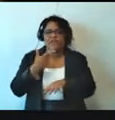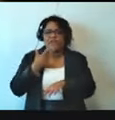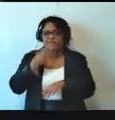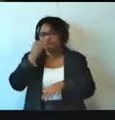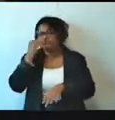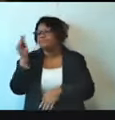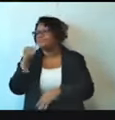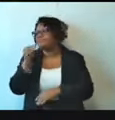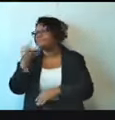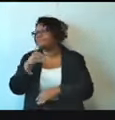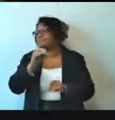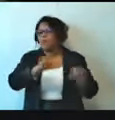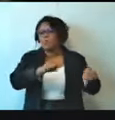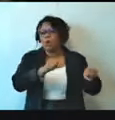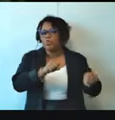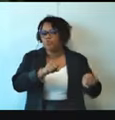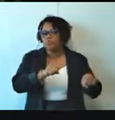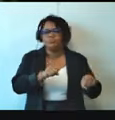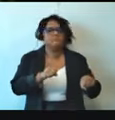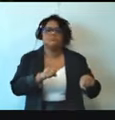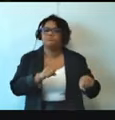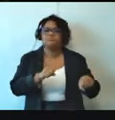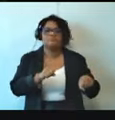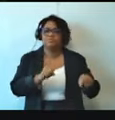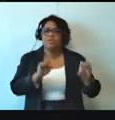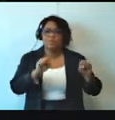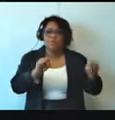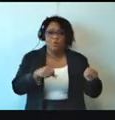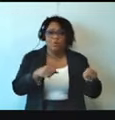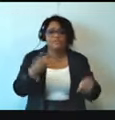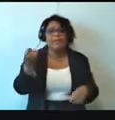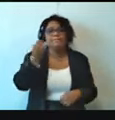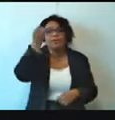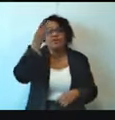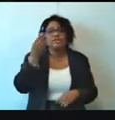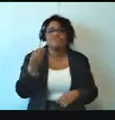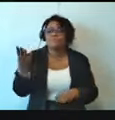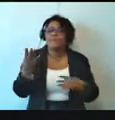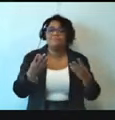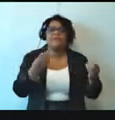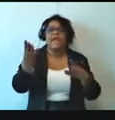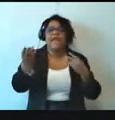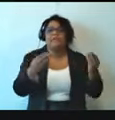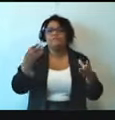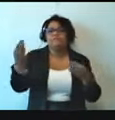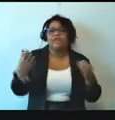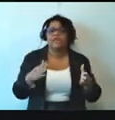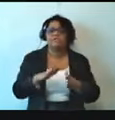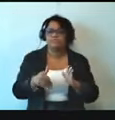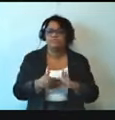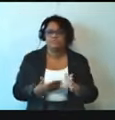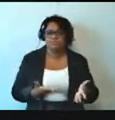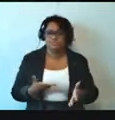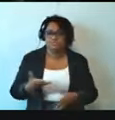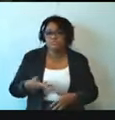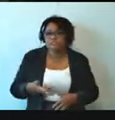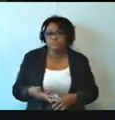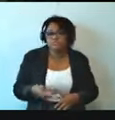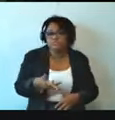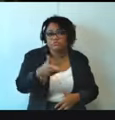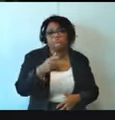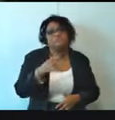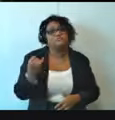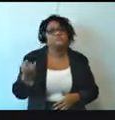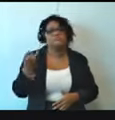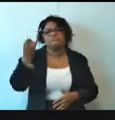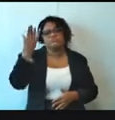da motocicleta para o abastecimento da cidade. A carga expressa hoje é extremamente importante, não só na área